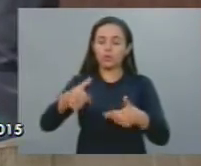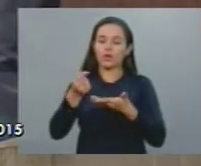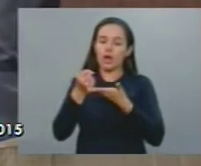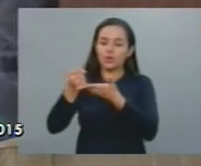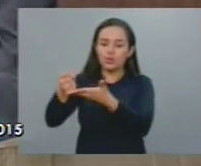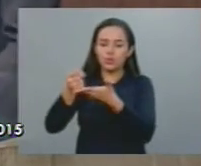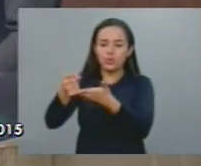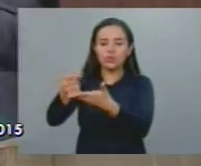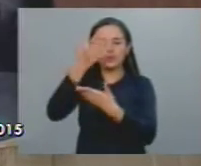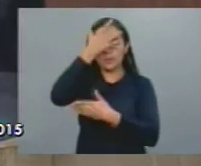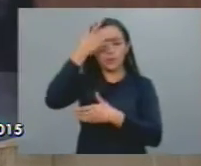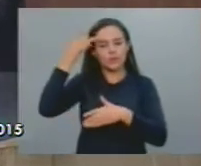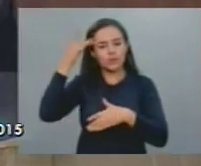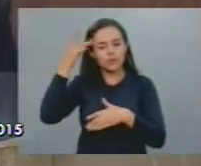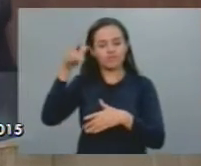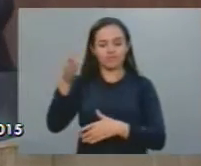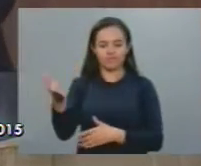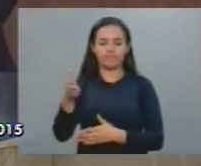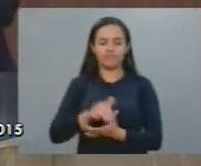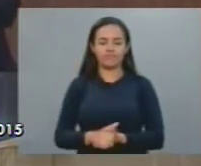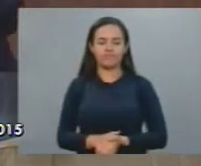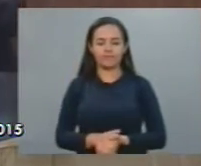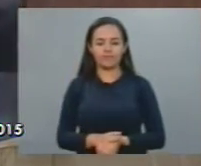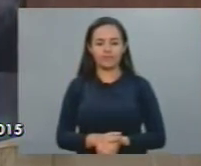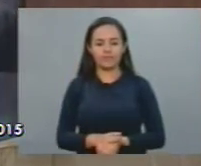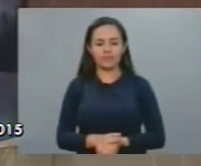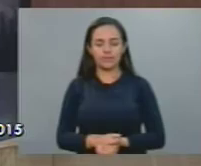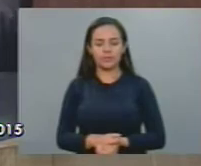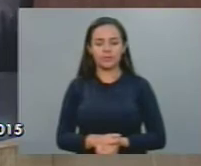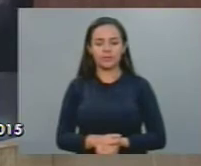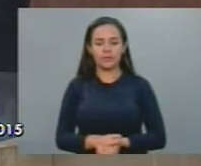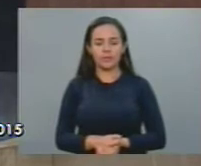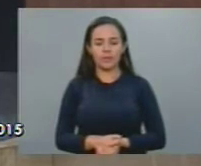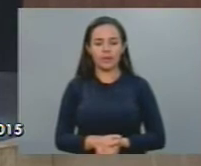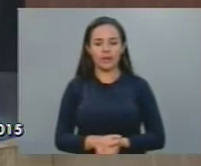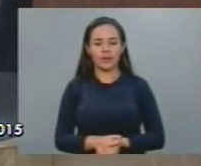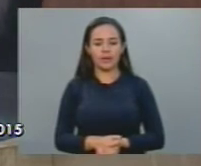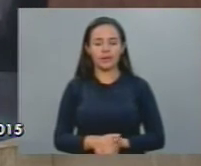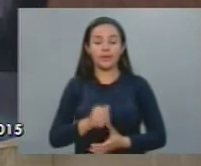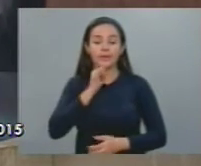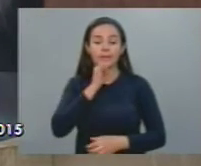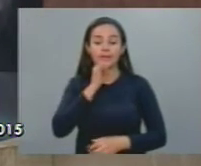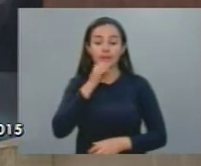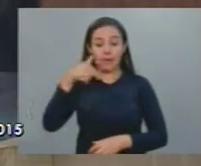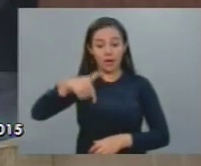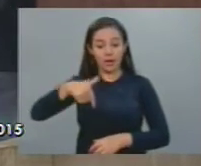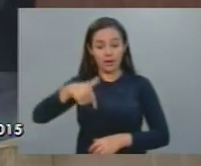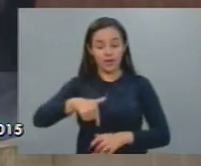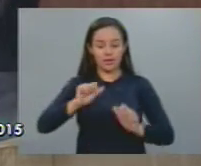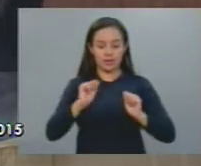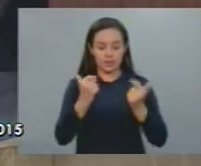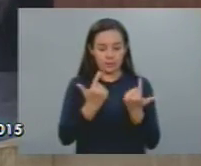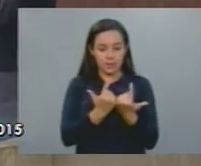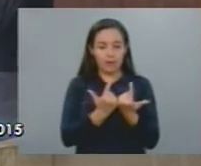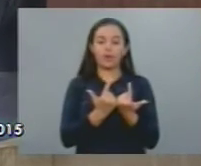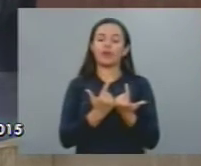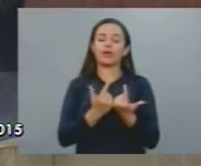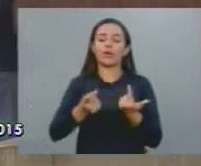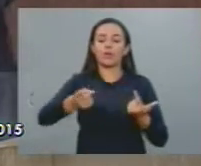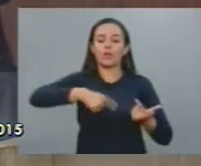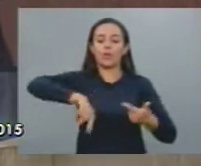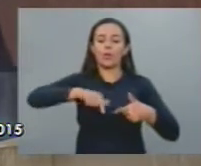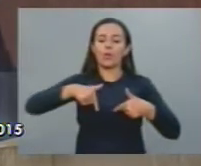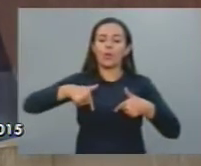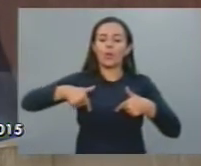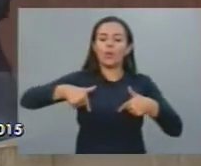vocalizarmos. Talvez a única coisa que nós possamos ter aqui seja a nossa voz. A nossa voz, que ela pode ser,